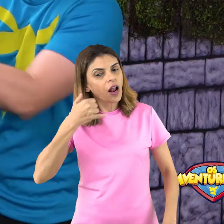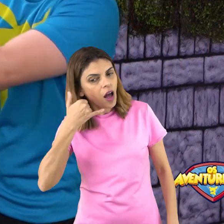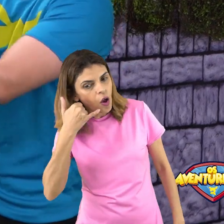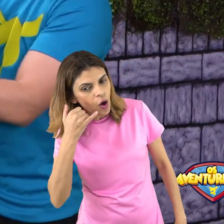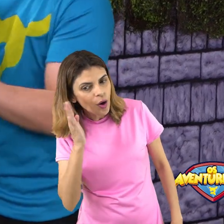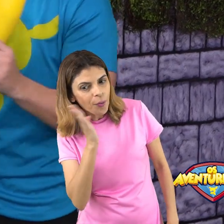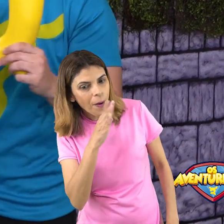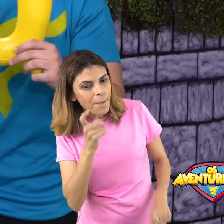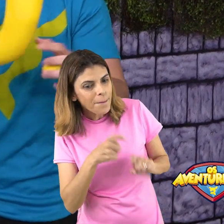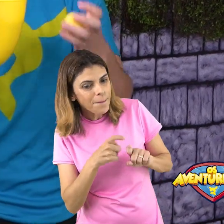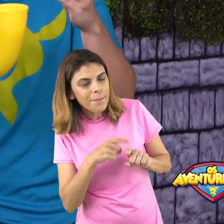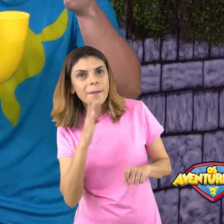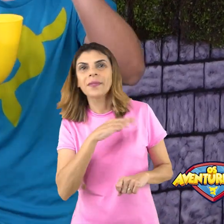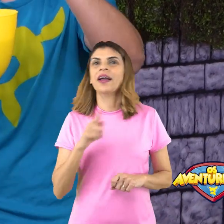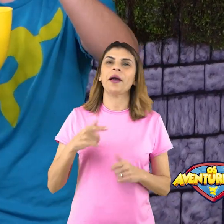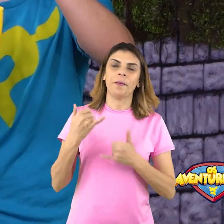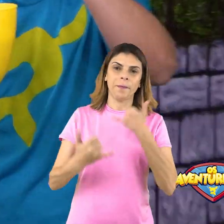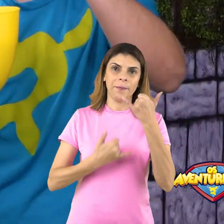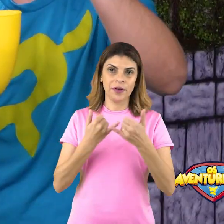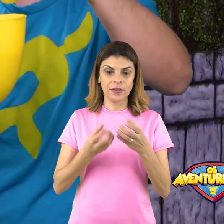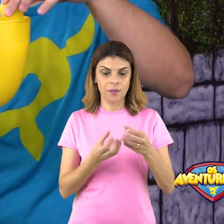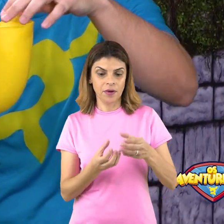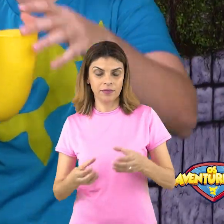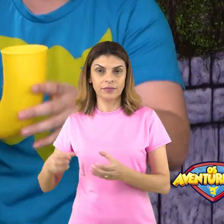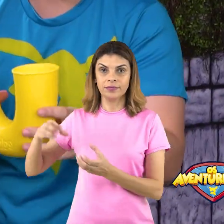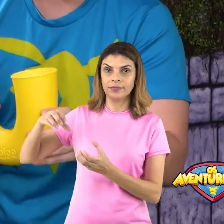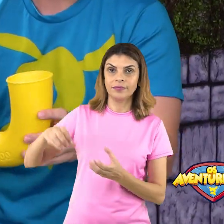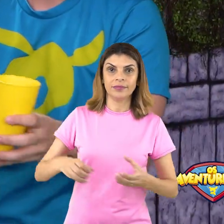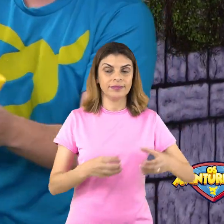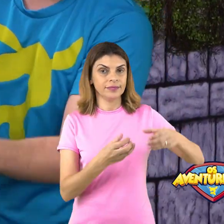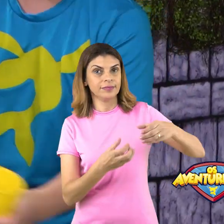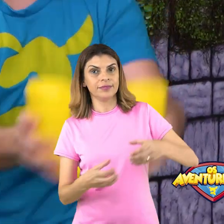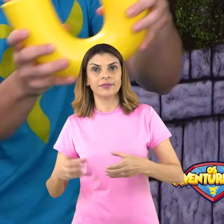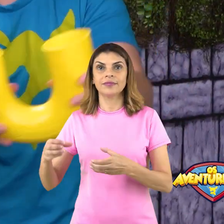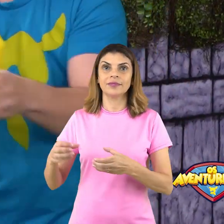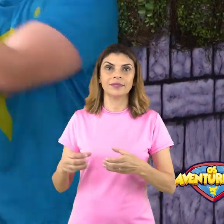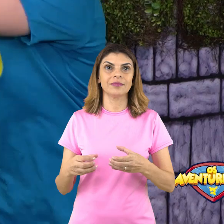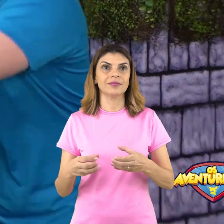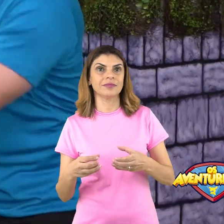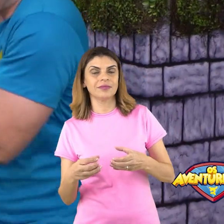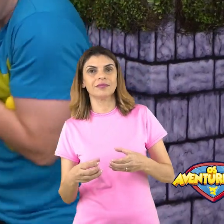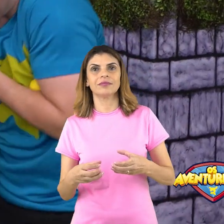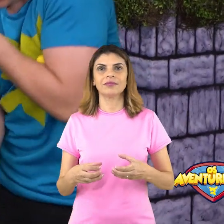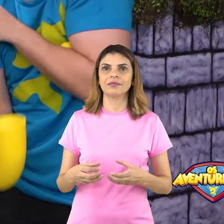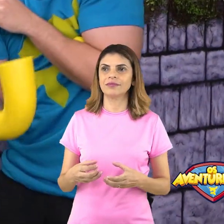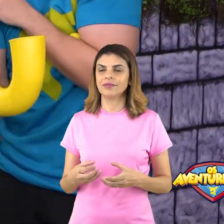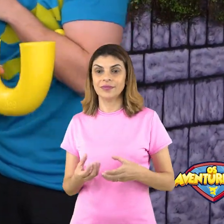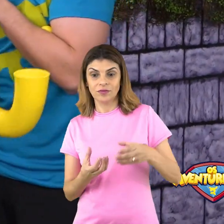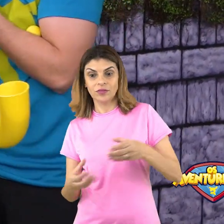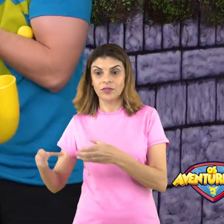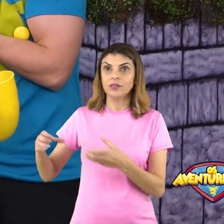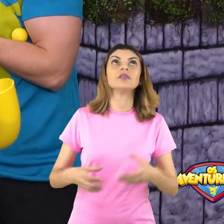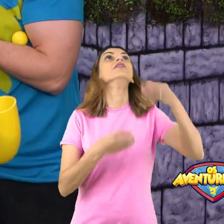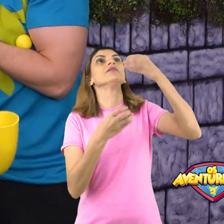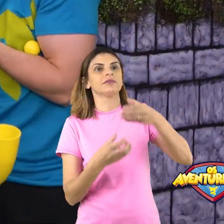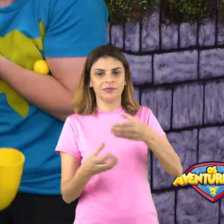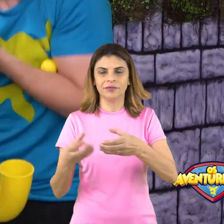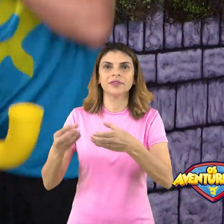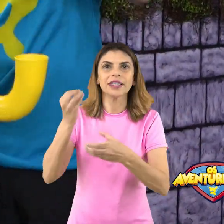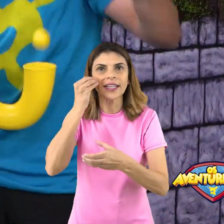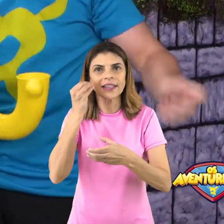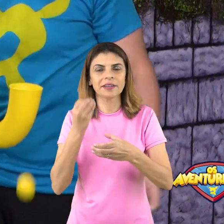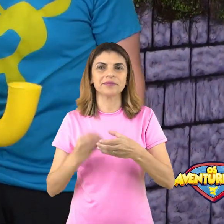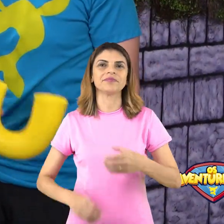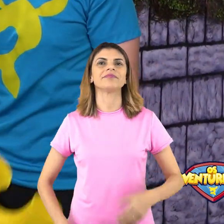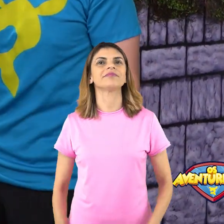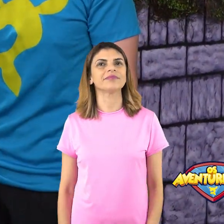Mamão? Isso daqui é um brinquedo, que você tem uma bola, você vai colocar a bola aqui, e você tem que jogar e tentar pegar, mas você fica... Ó, consegui, cara.